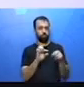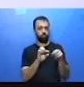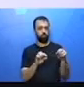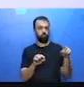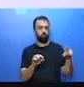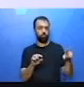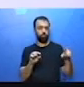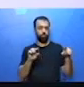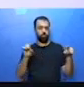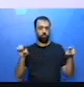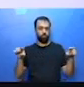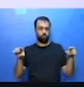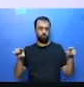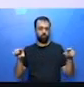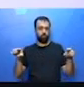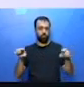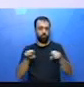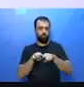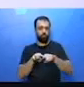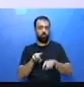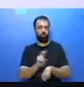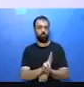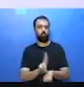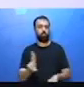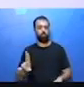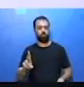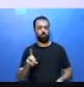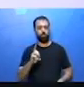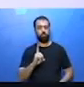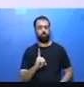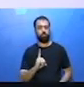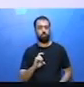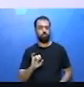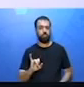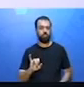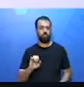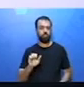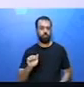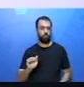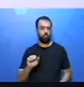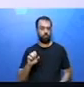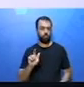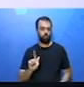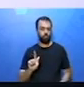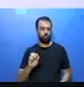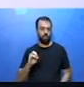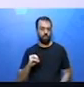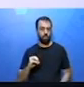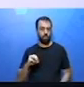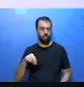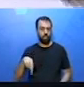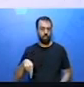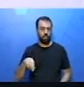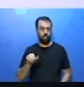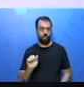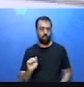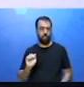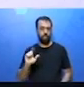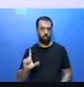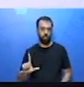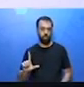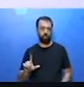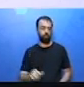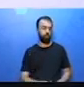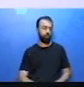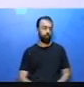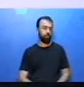você liga um ponto do vértice até o outro e aqui tem a minha outra diagonal. Por